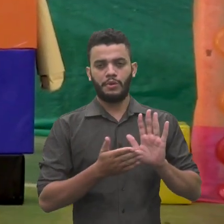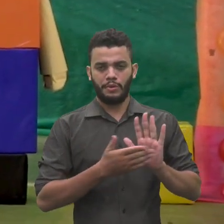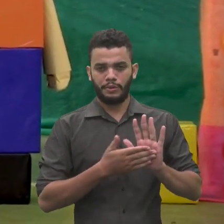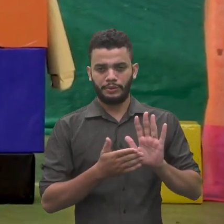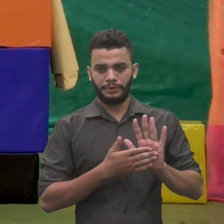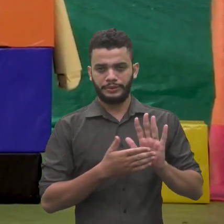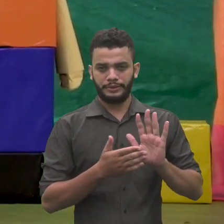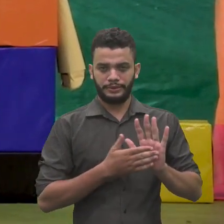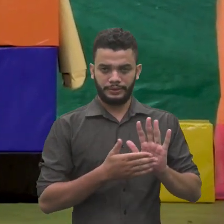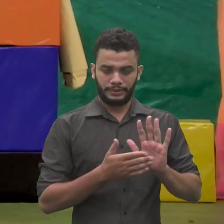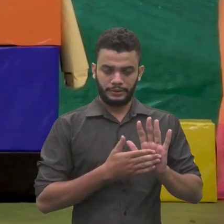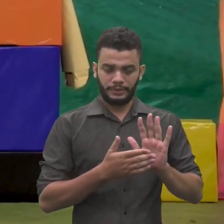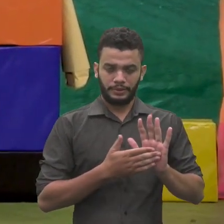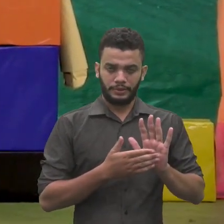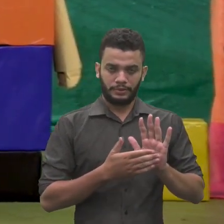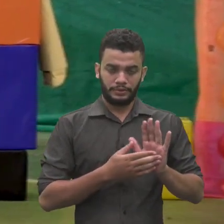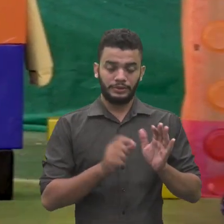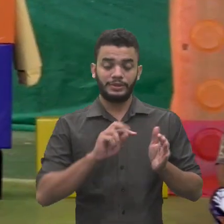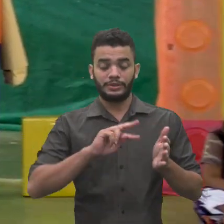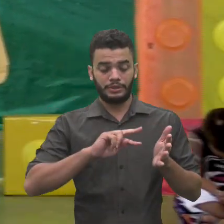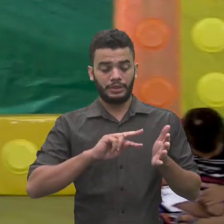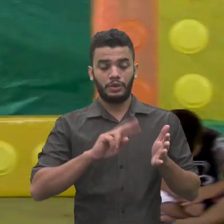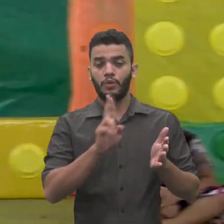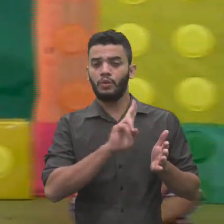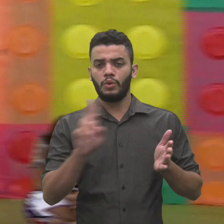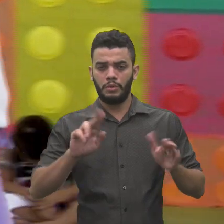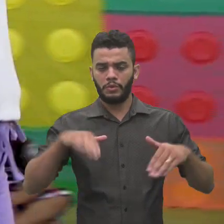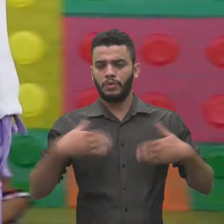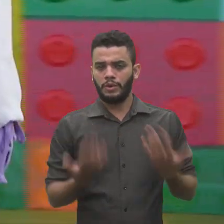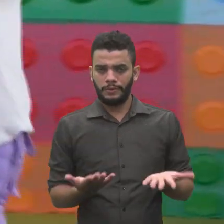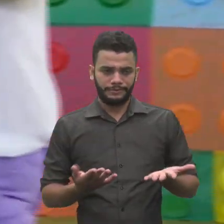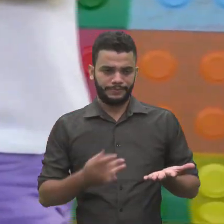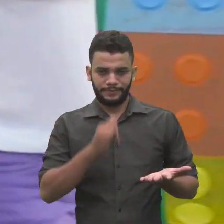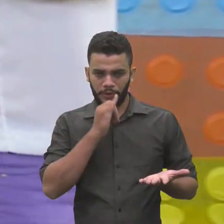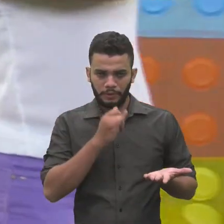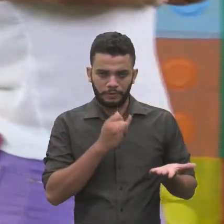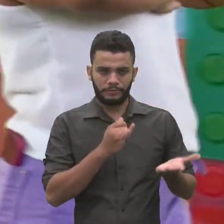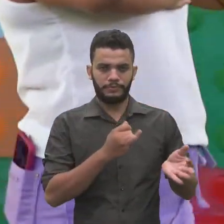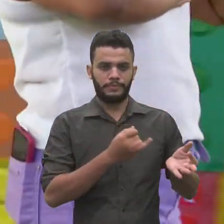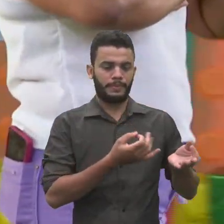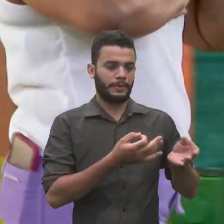sonho, primeiro ele nasce aonde? No seu